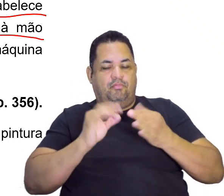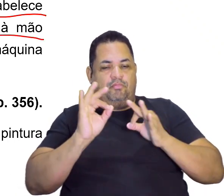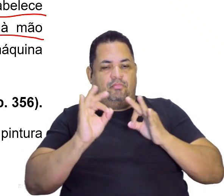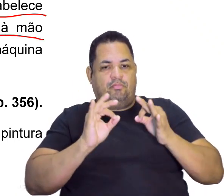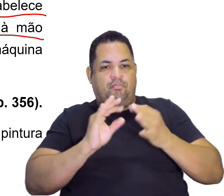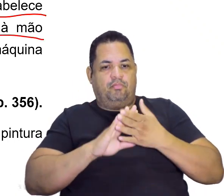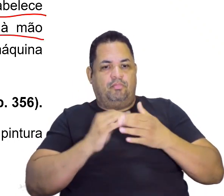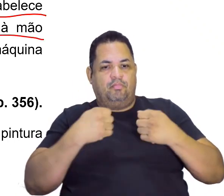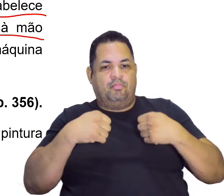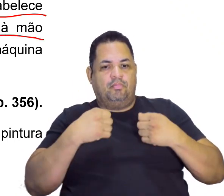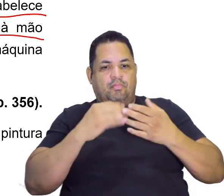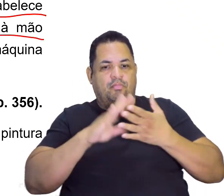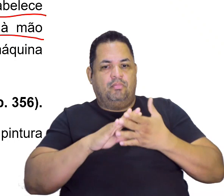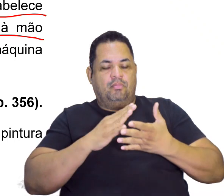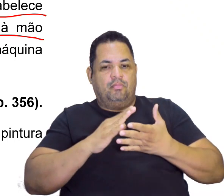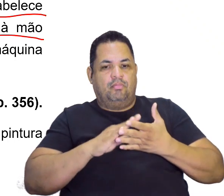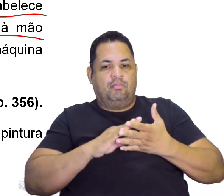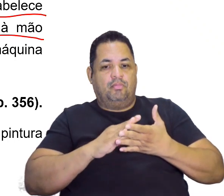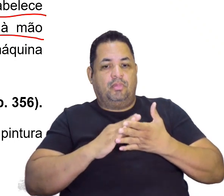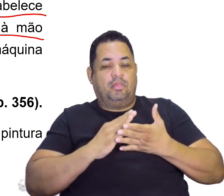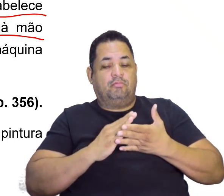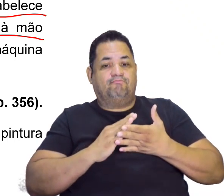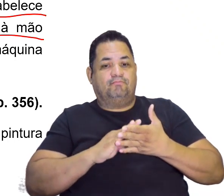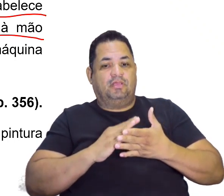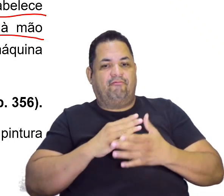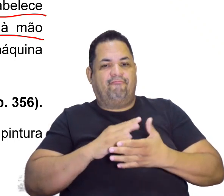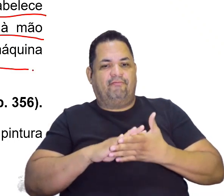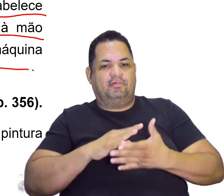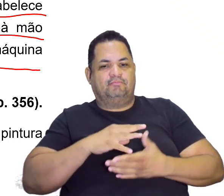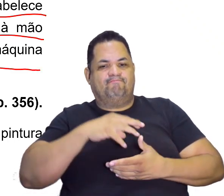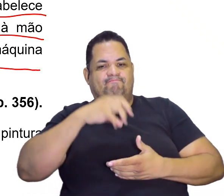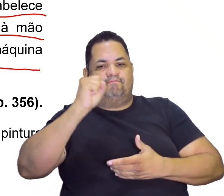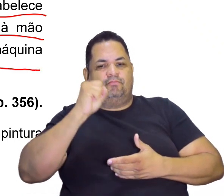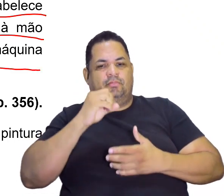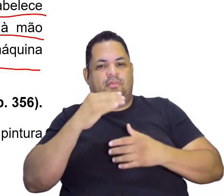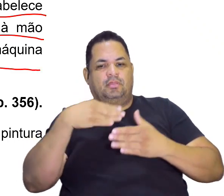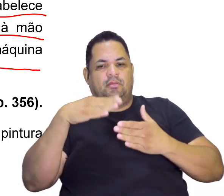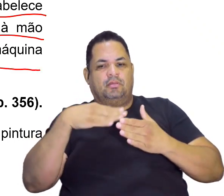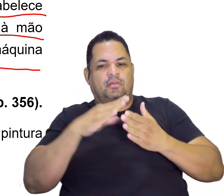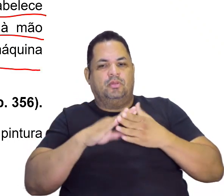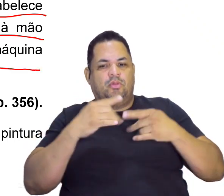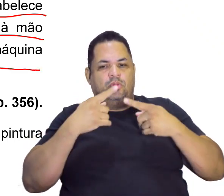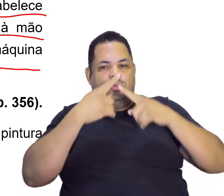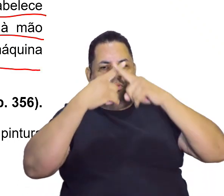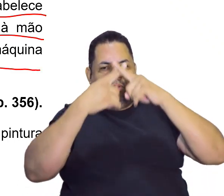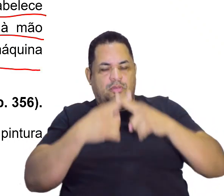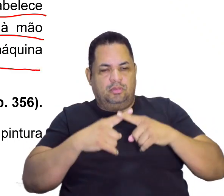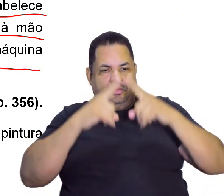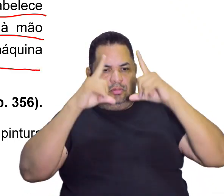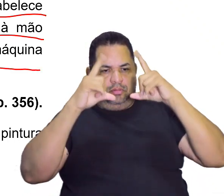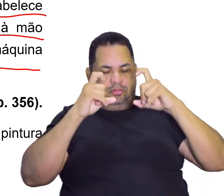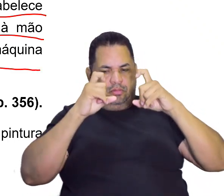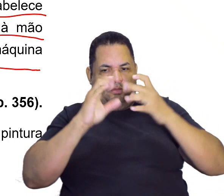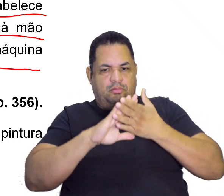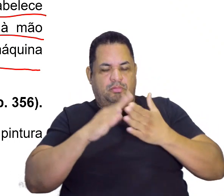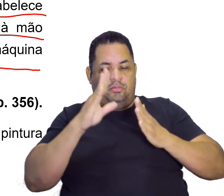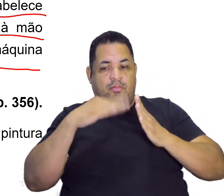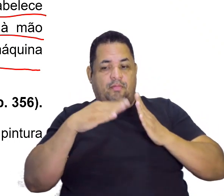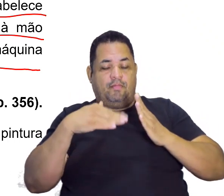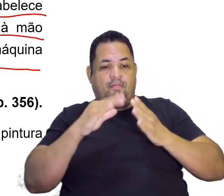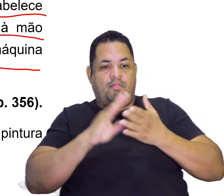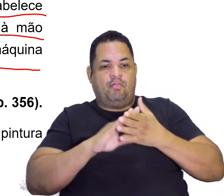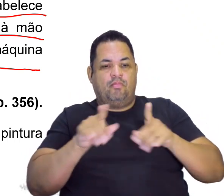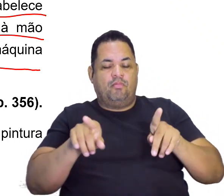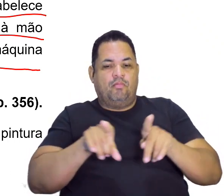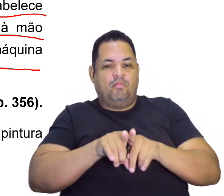aspirar. Era preciso salvar a pintura da competição com a máquina fotográfica. Então, a pintura